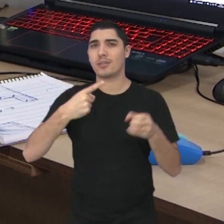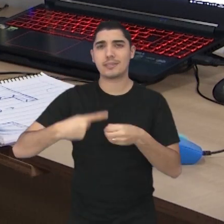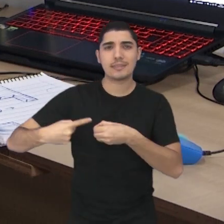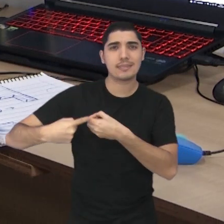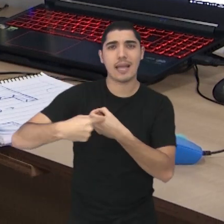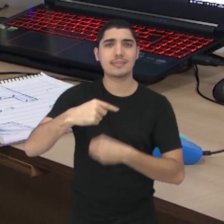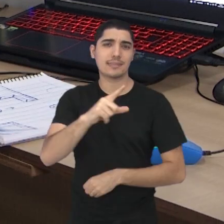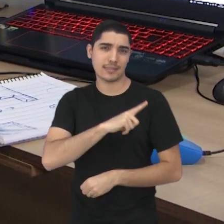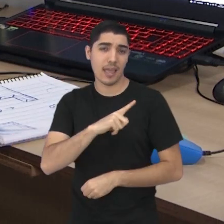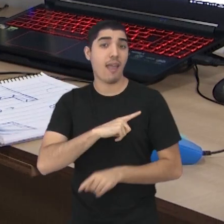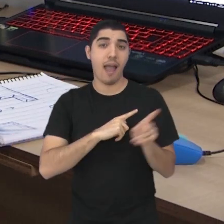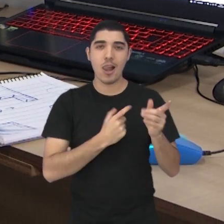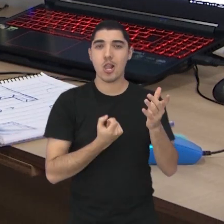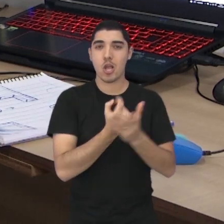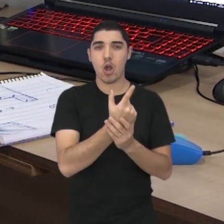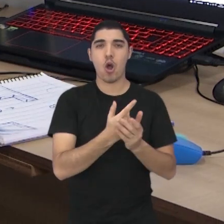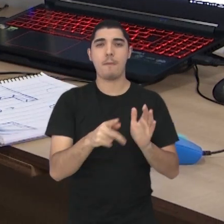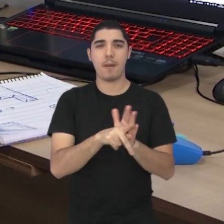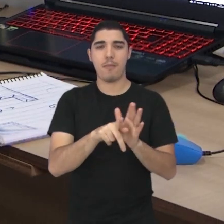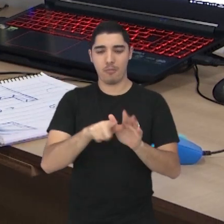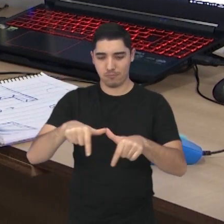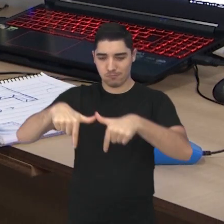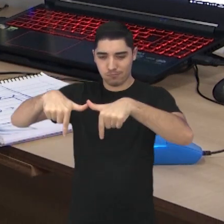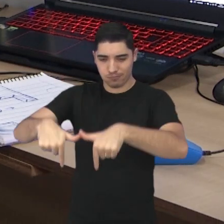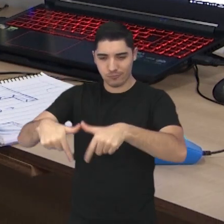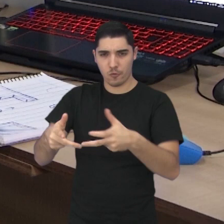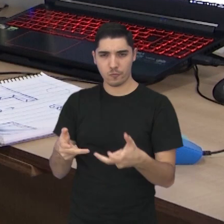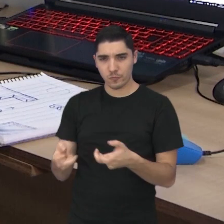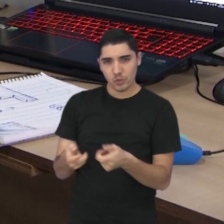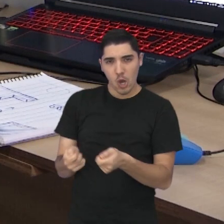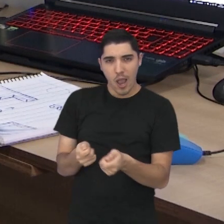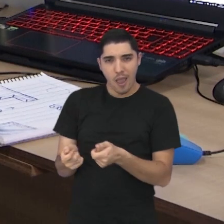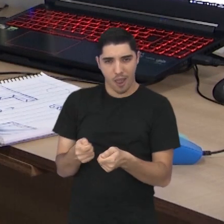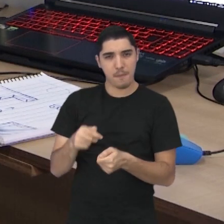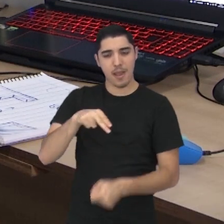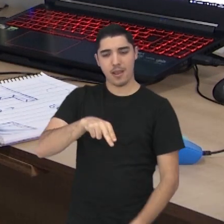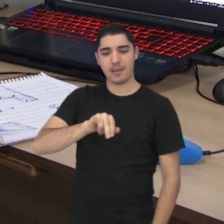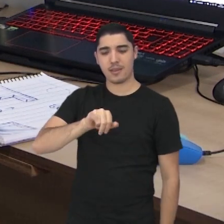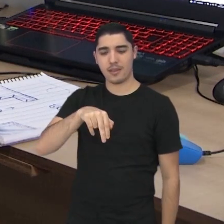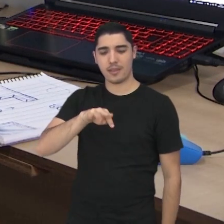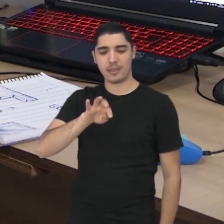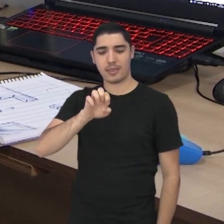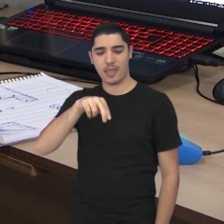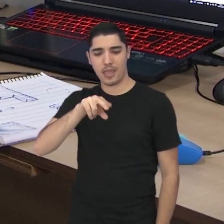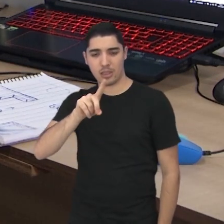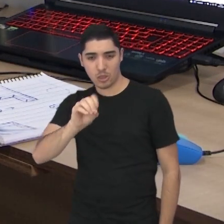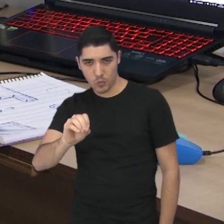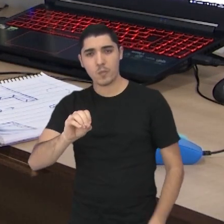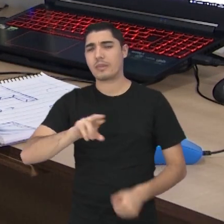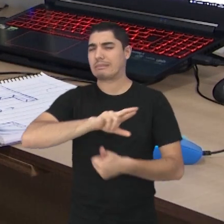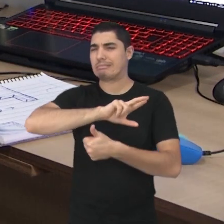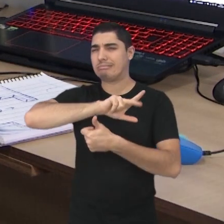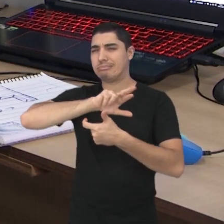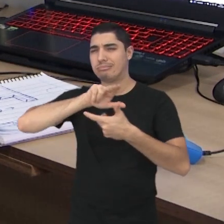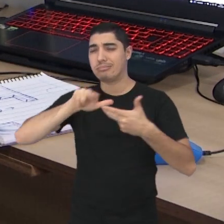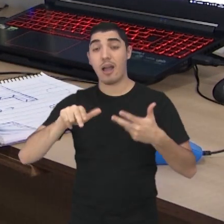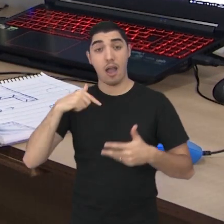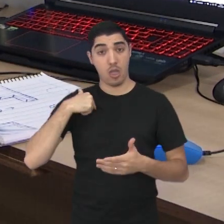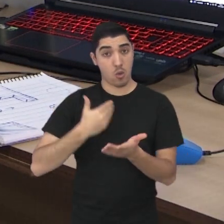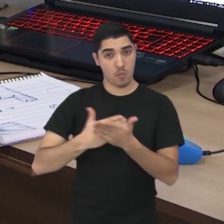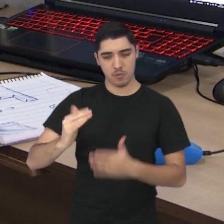cidades, que ele comprava aqueles cartuchos de Super Nintendo, comprava o console. E quando foi